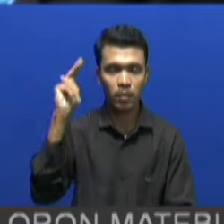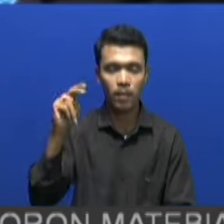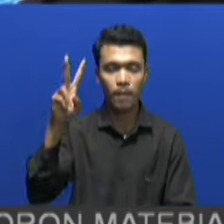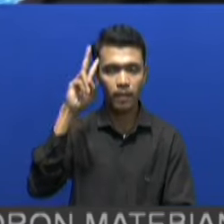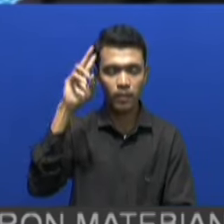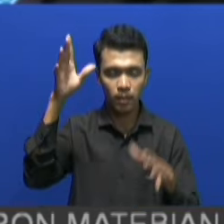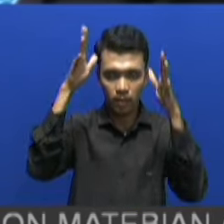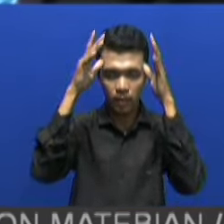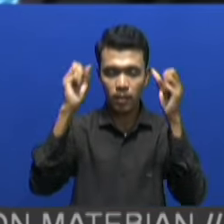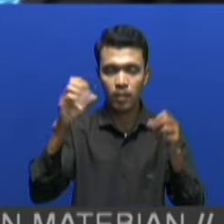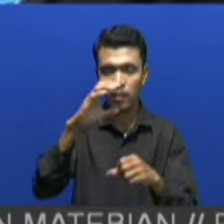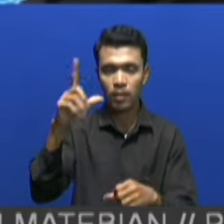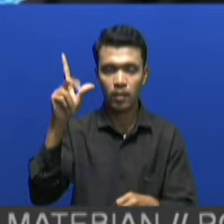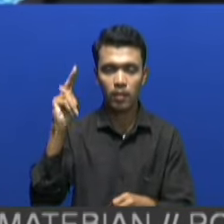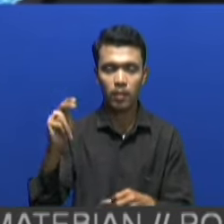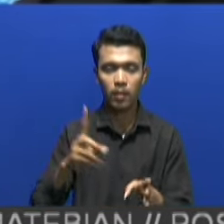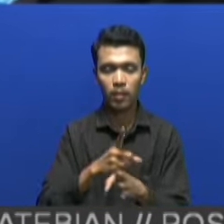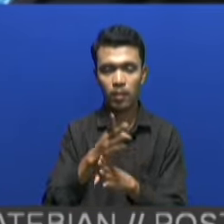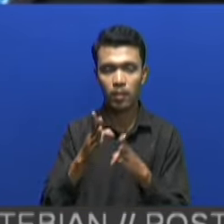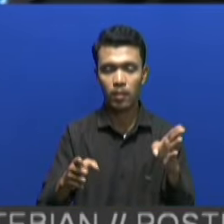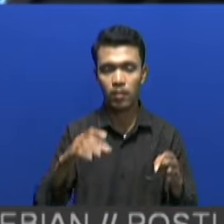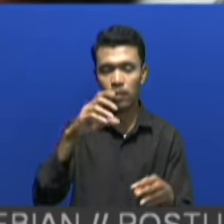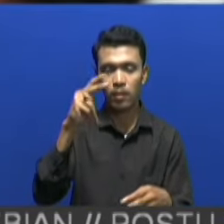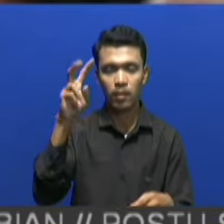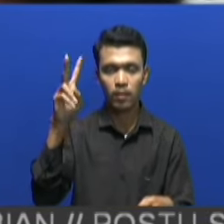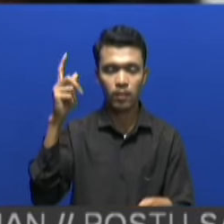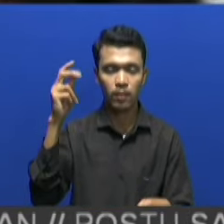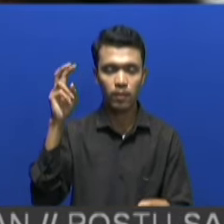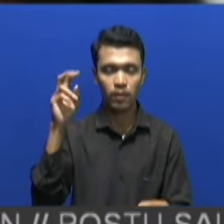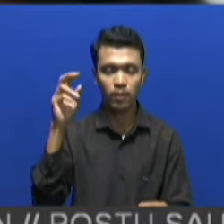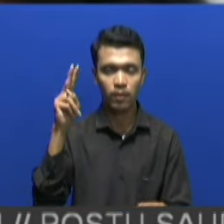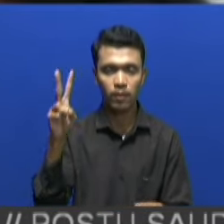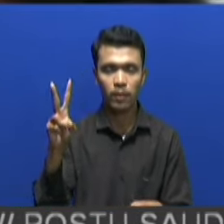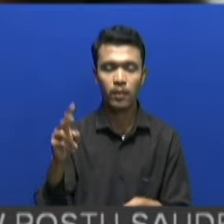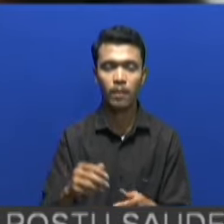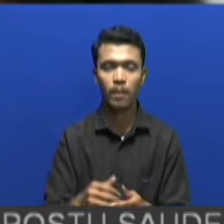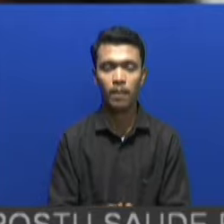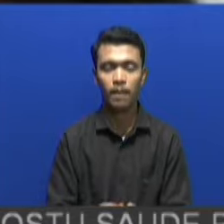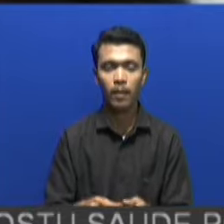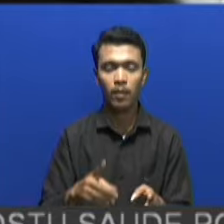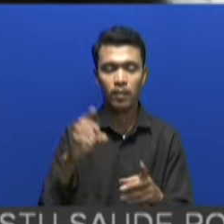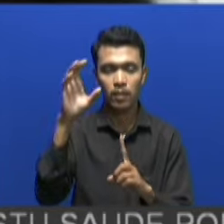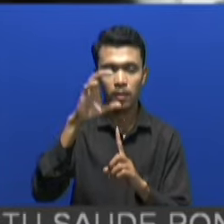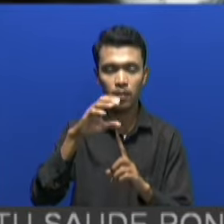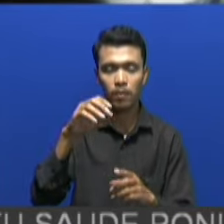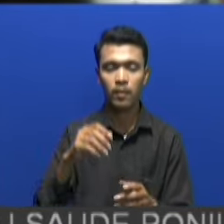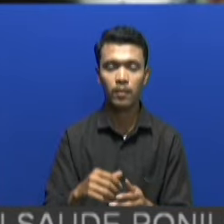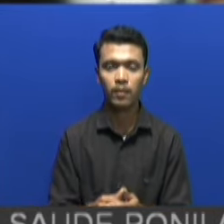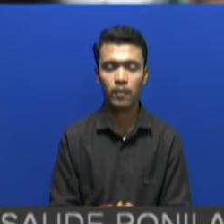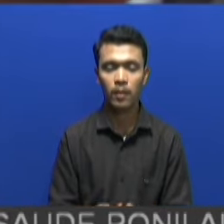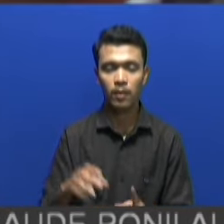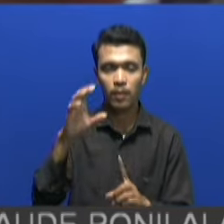vice-presidente CCLN, diretor executivo CNCV.sa, coordenador FIV,